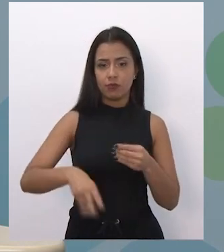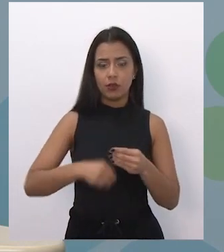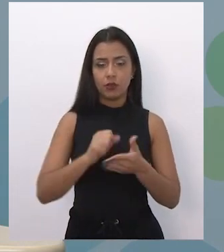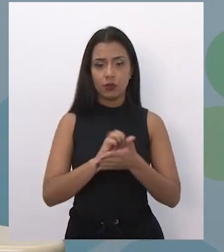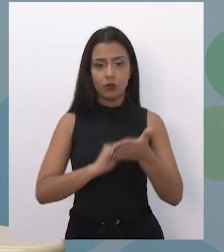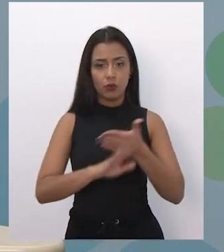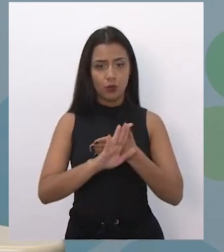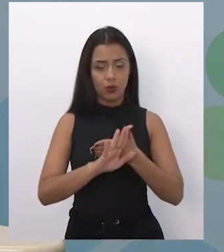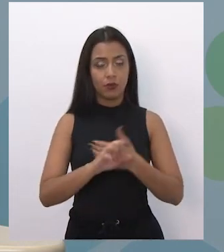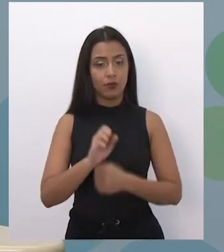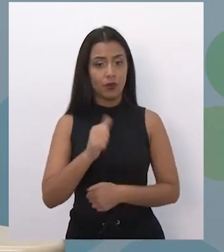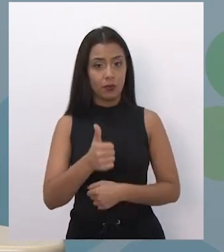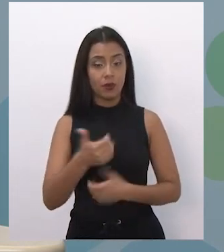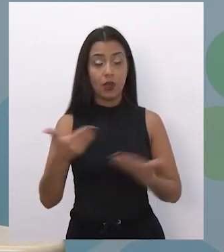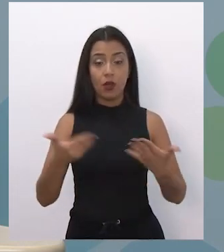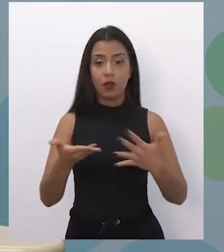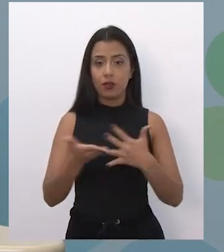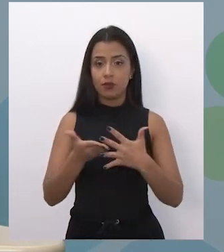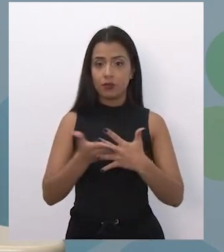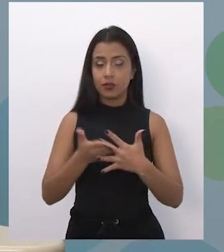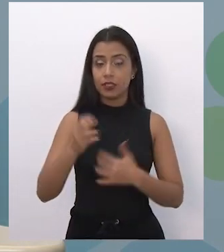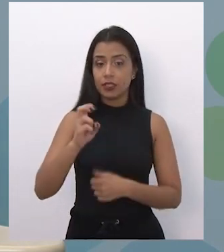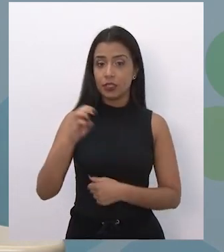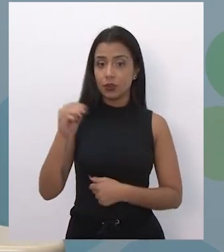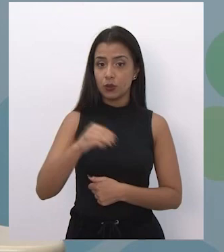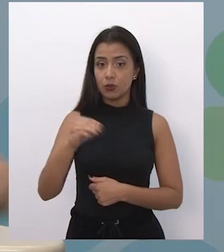contemplado. E agora, então, a gente vai fazer uma pausa de 5